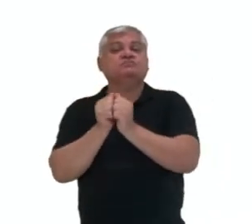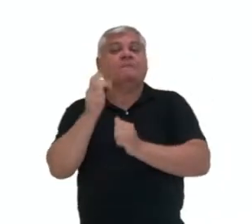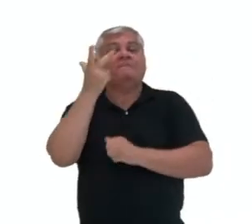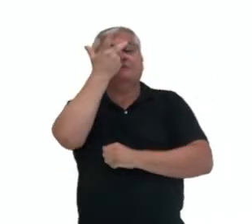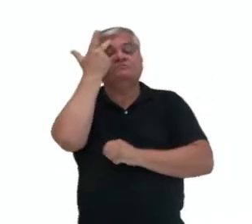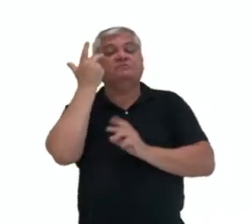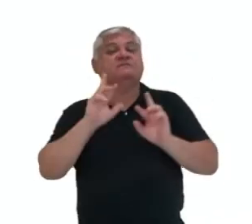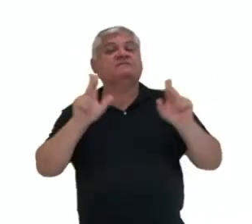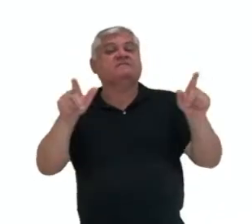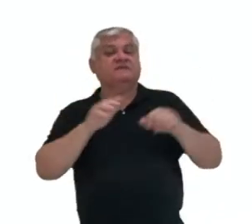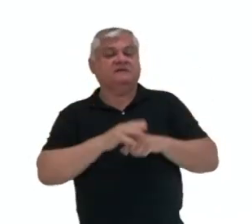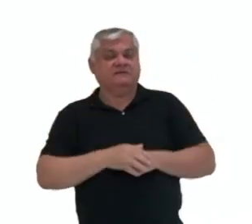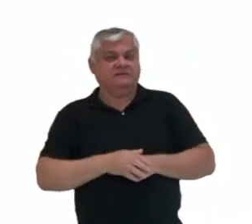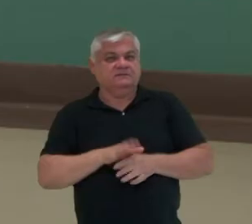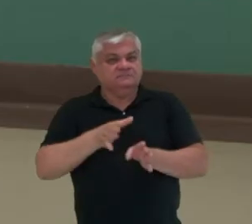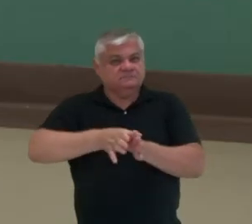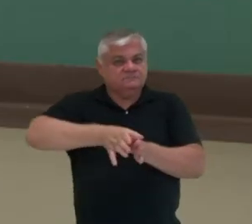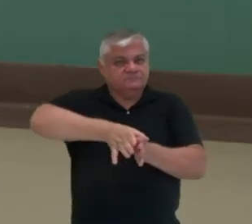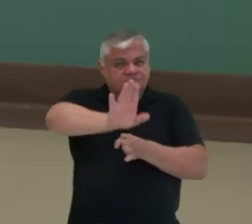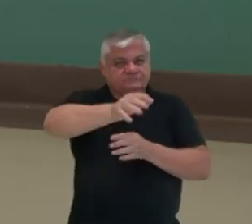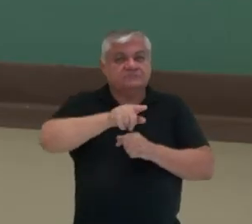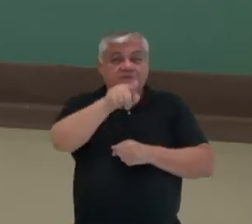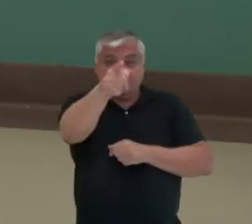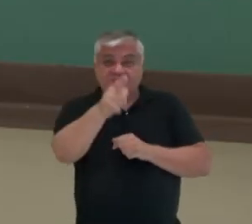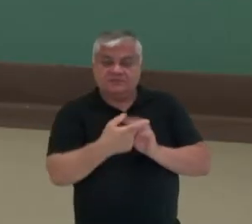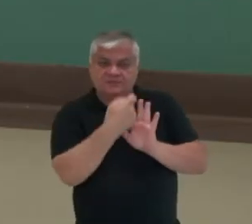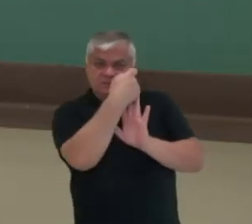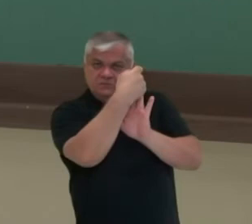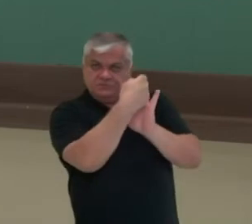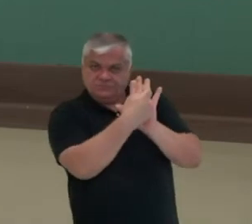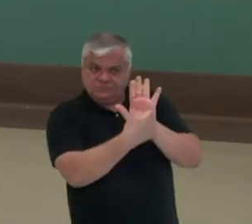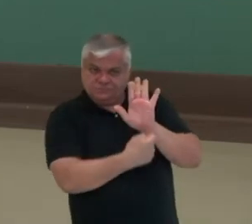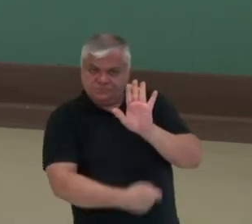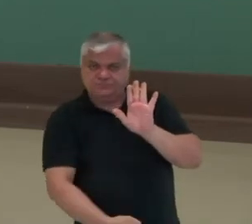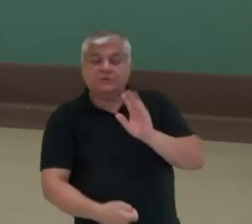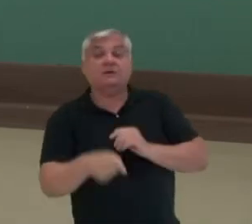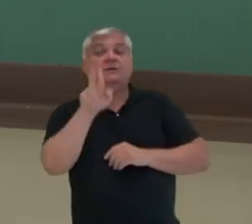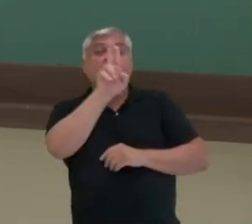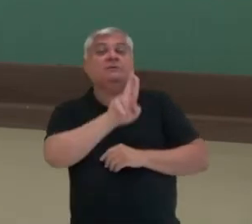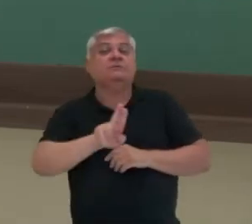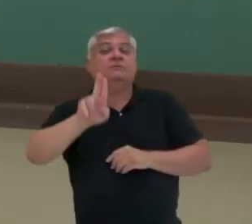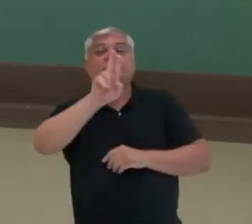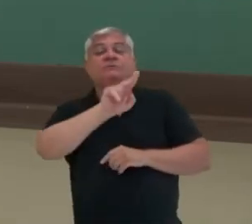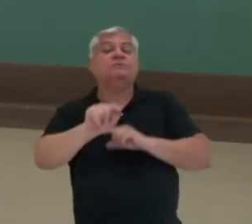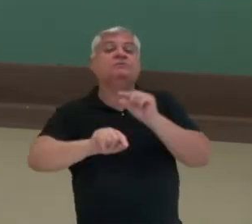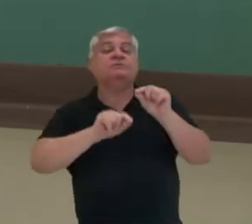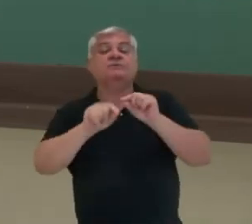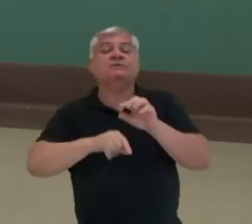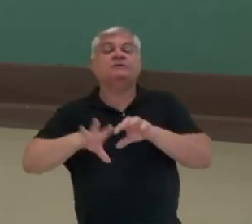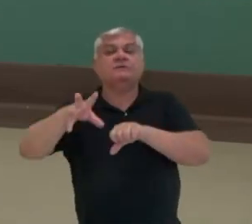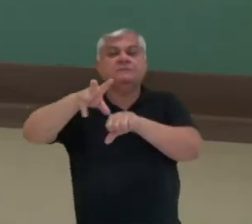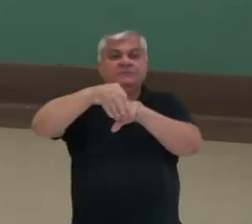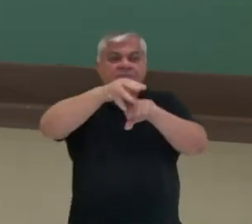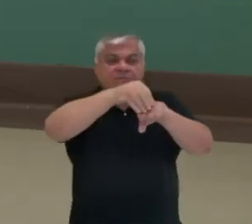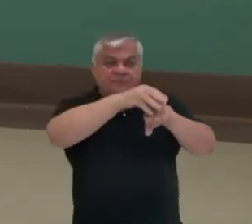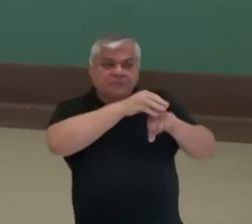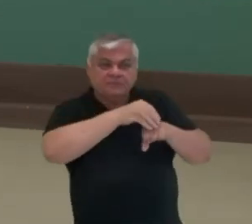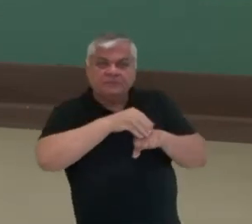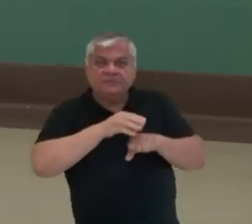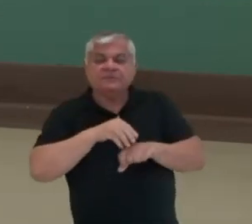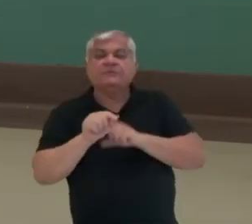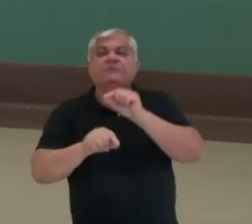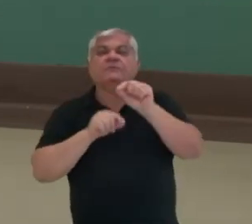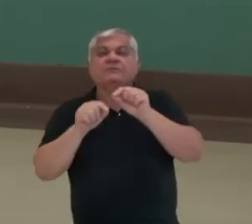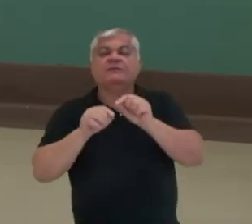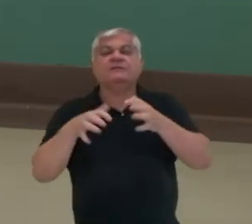Qual que é a dica? Ao desenvolver o tema proposto, procure utilizar os conhecimentos adquiridos e as